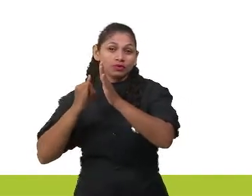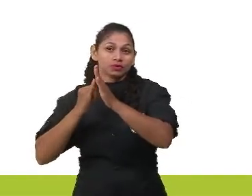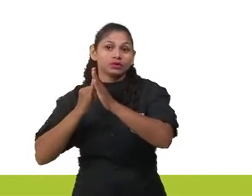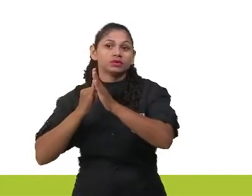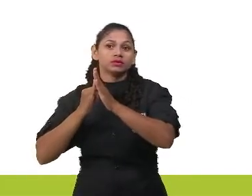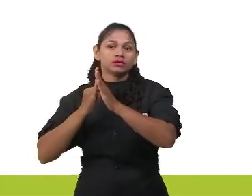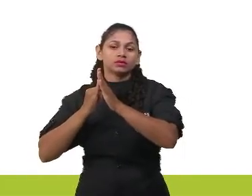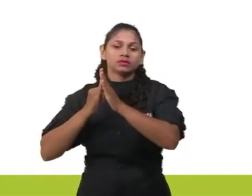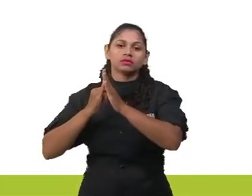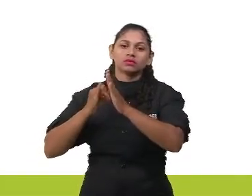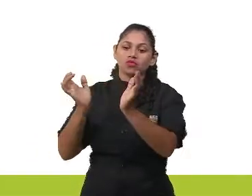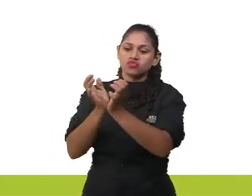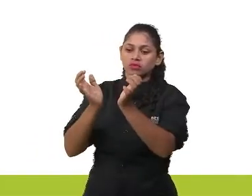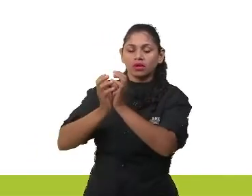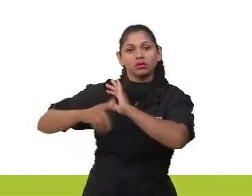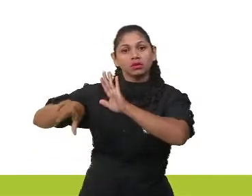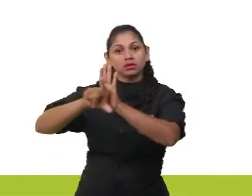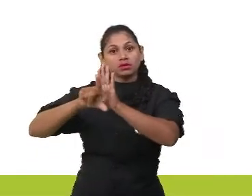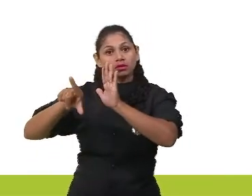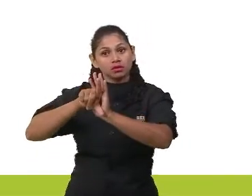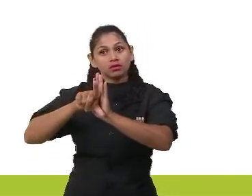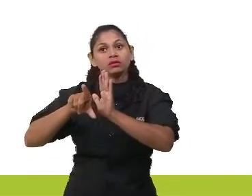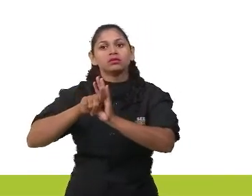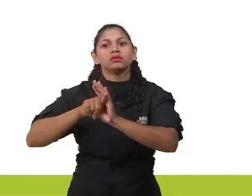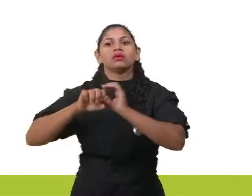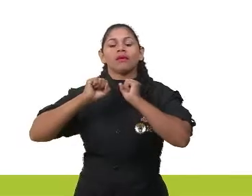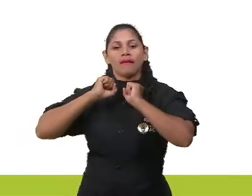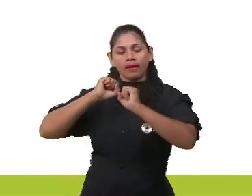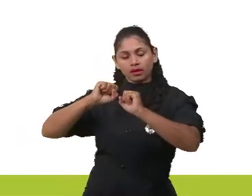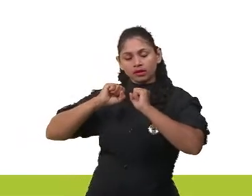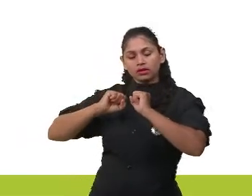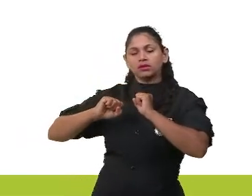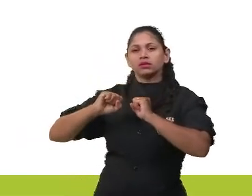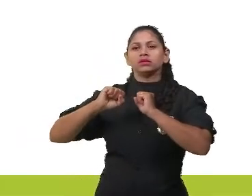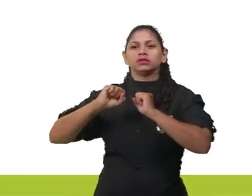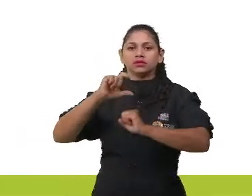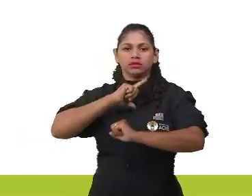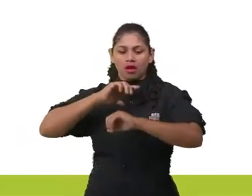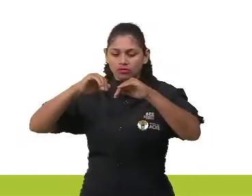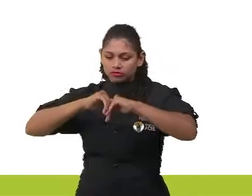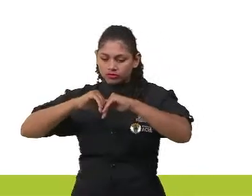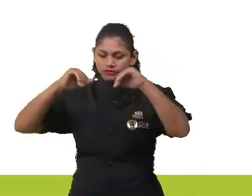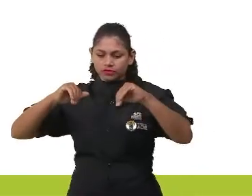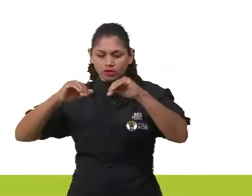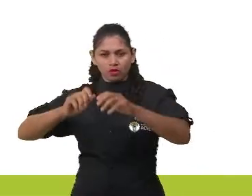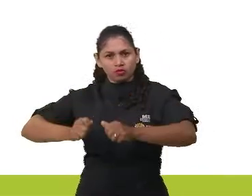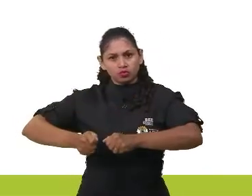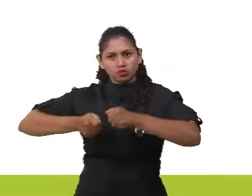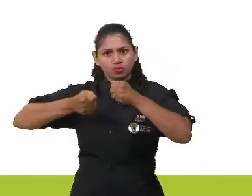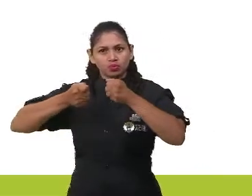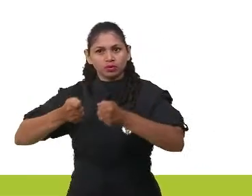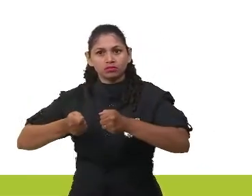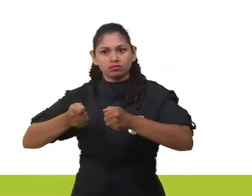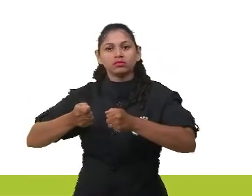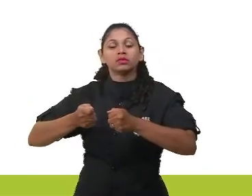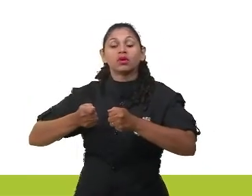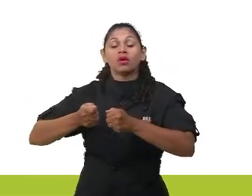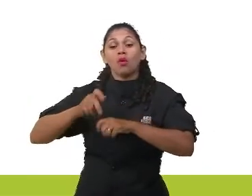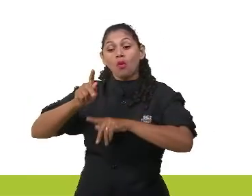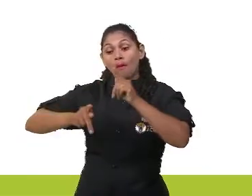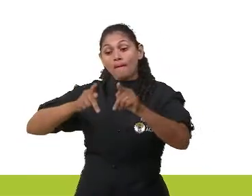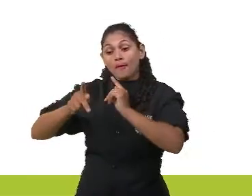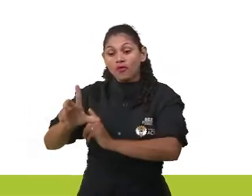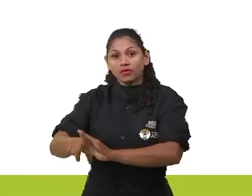conjunto de leis. E nessas leis poderia existir uma divisão de poderes e a soberania popular. Então o povo deveria